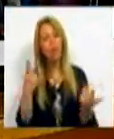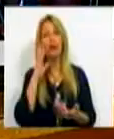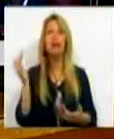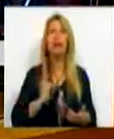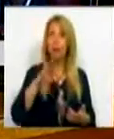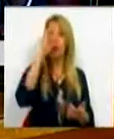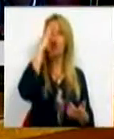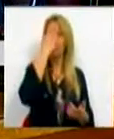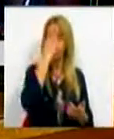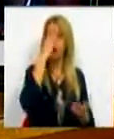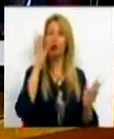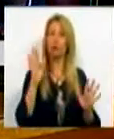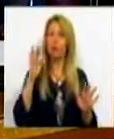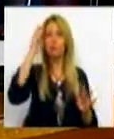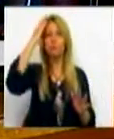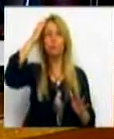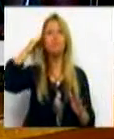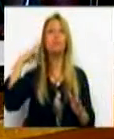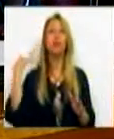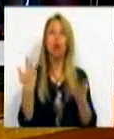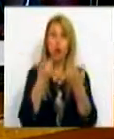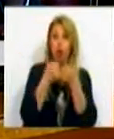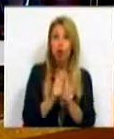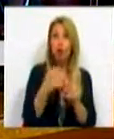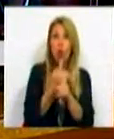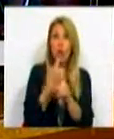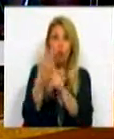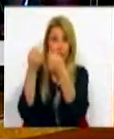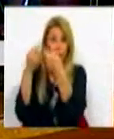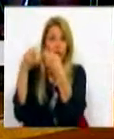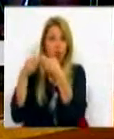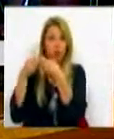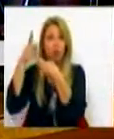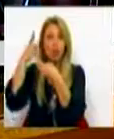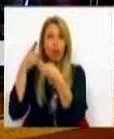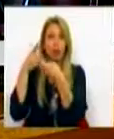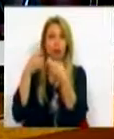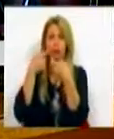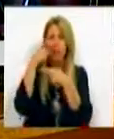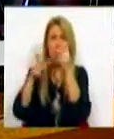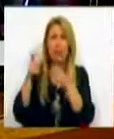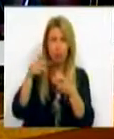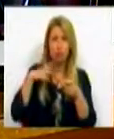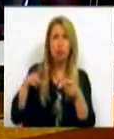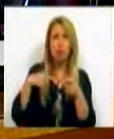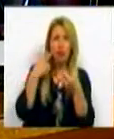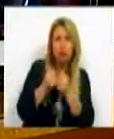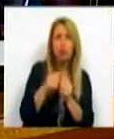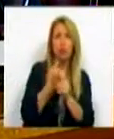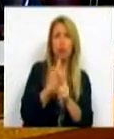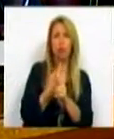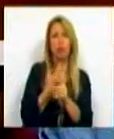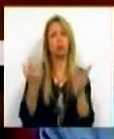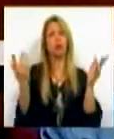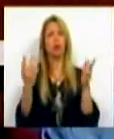podemos tentar fazer um esforço para lá chegar. Esconder coisas de Bruxelas, esconder coisas dos portugueses. Depois do